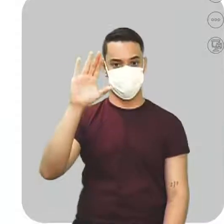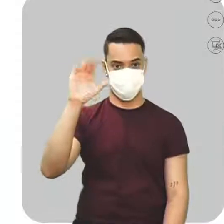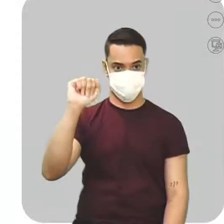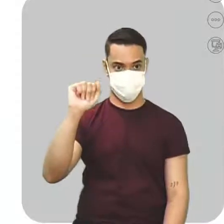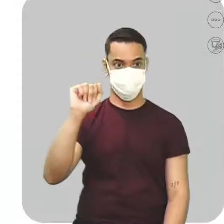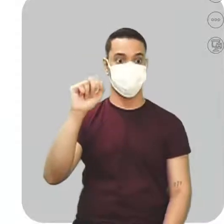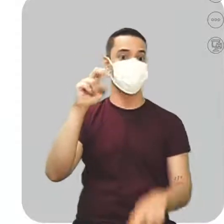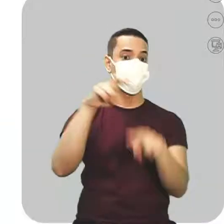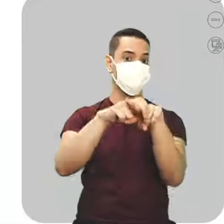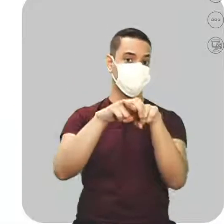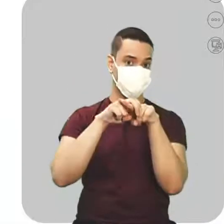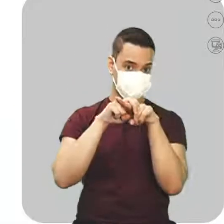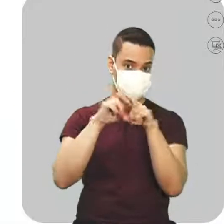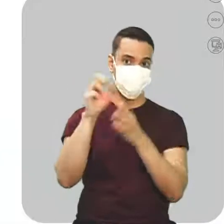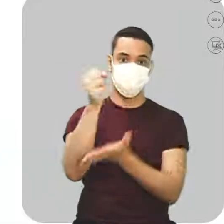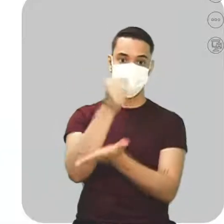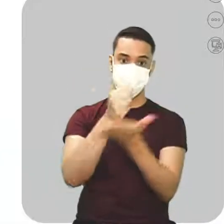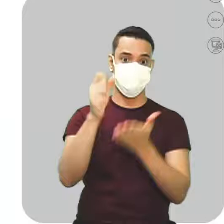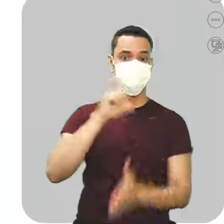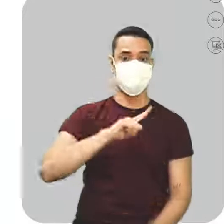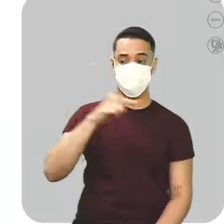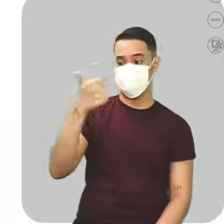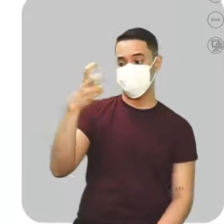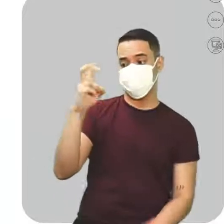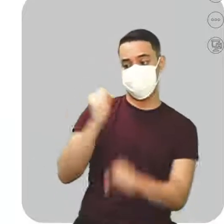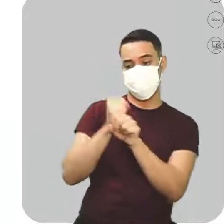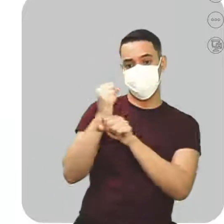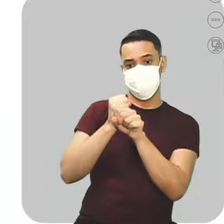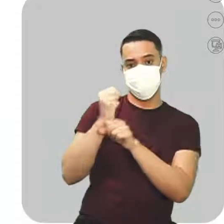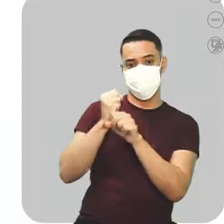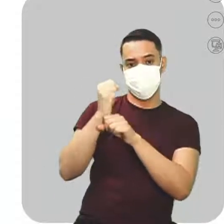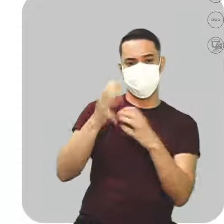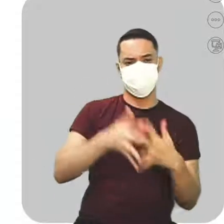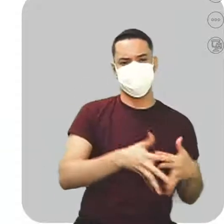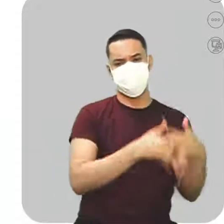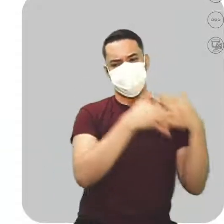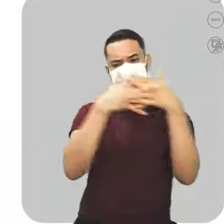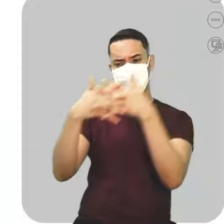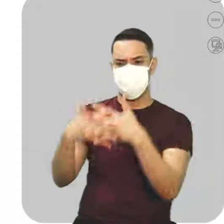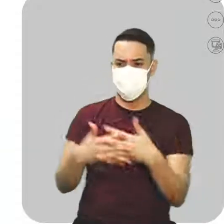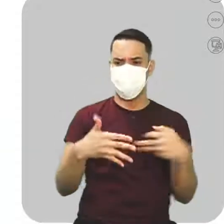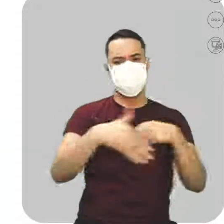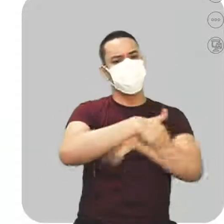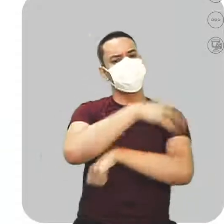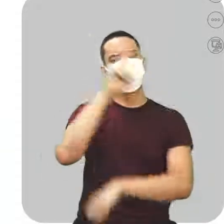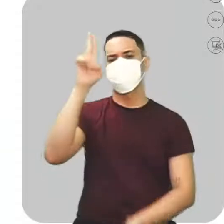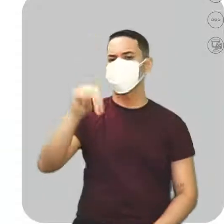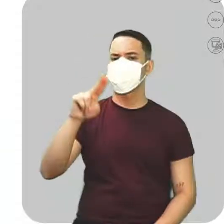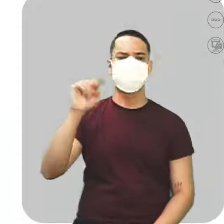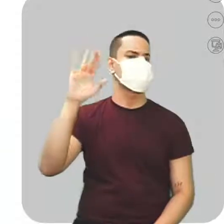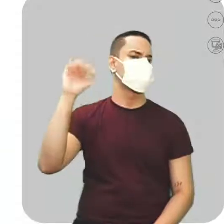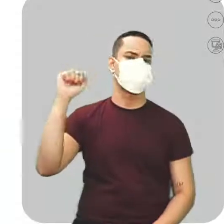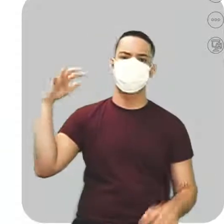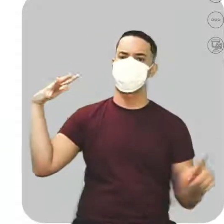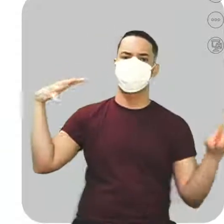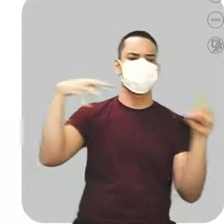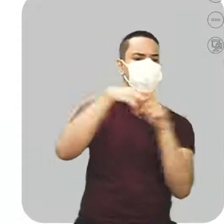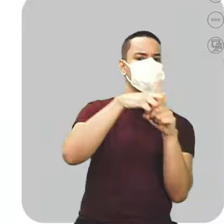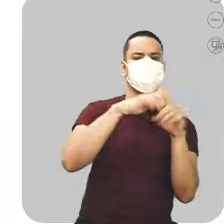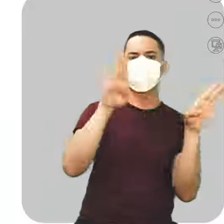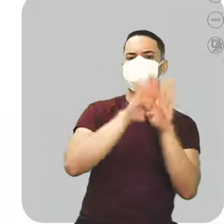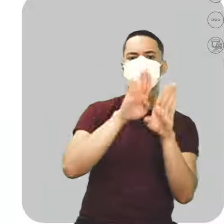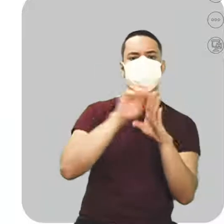ser baseada é porque ele já tem 25 anos na estrada, ele nunca provocou um acidente e não sofreu